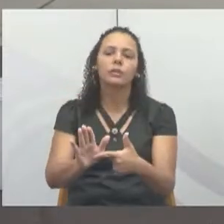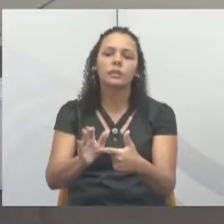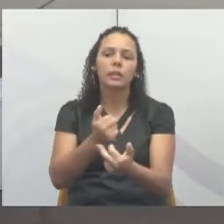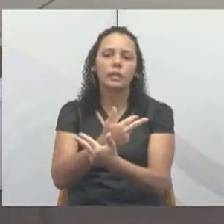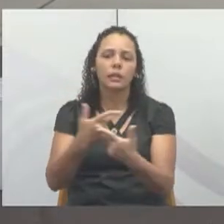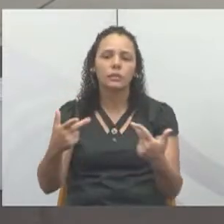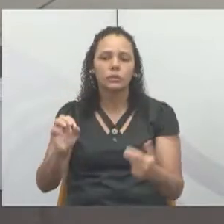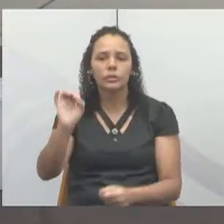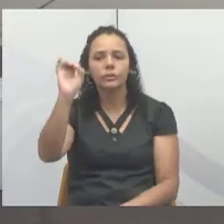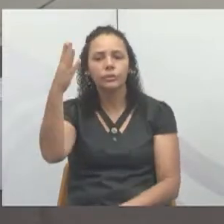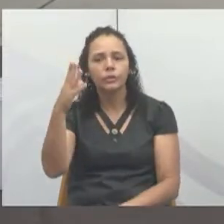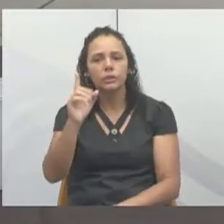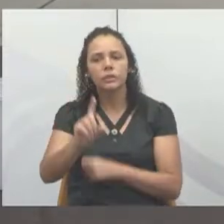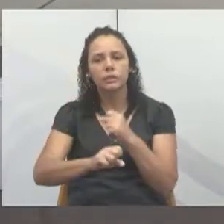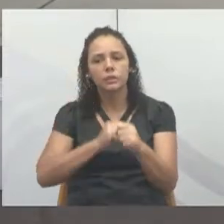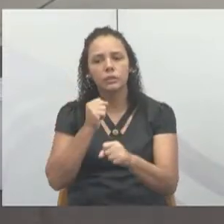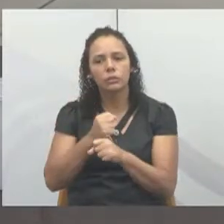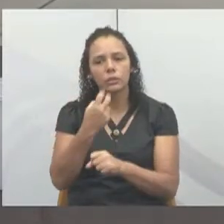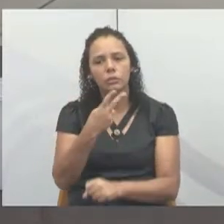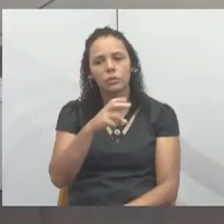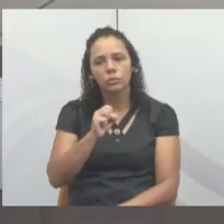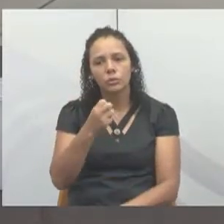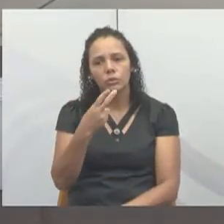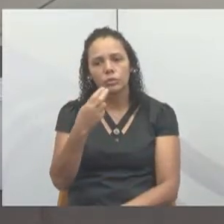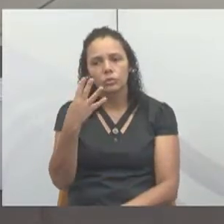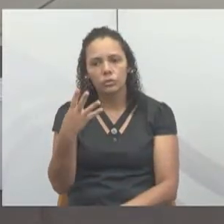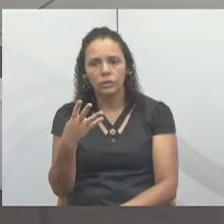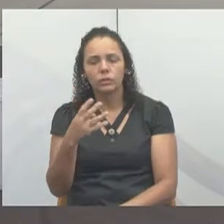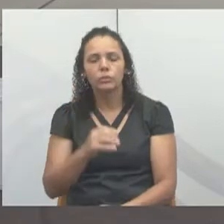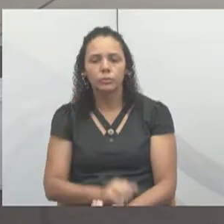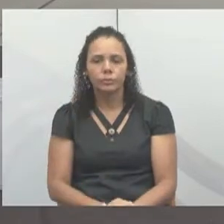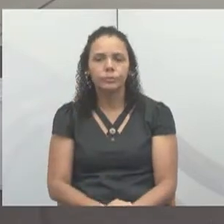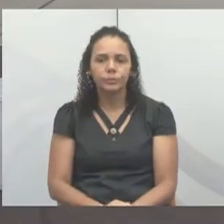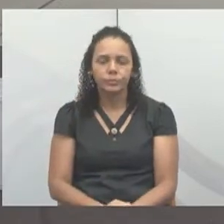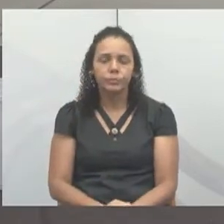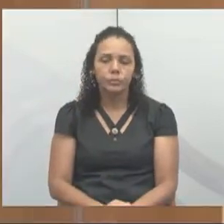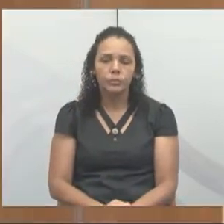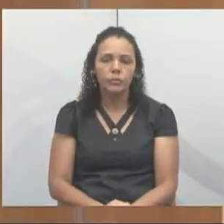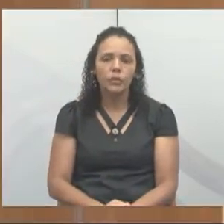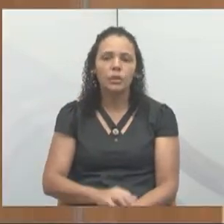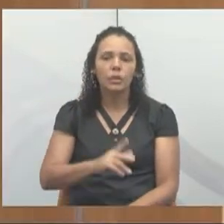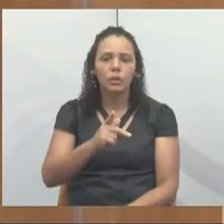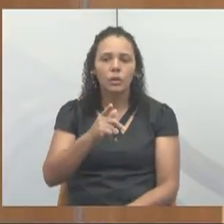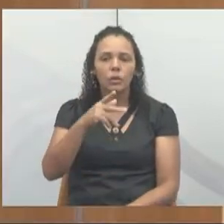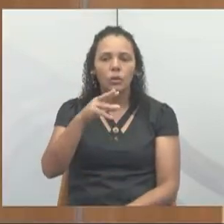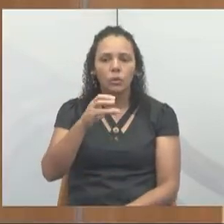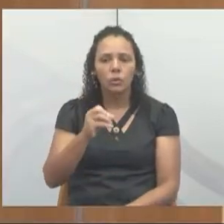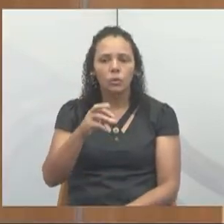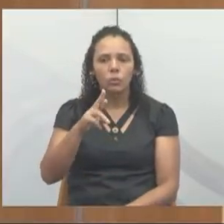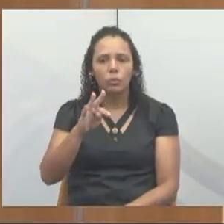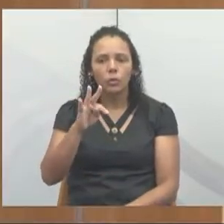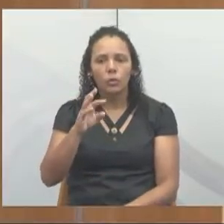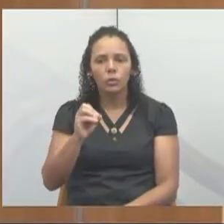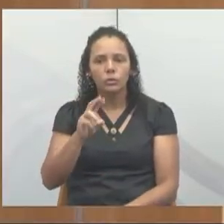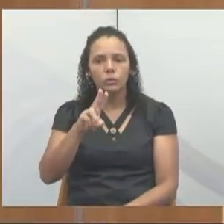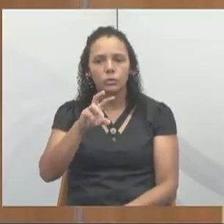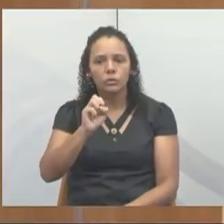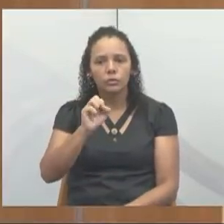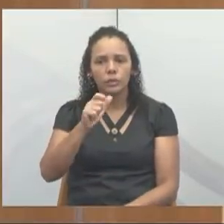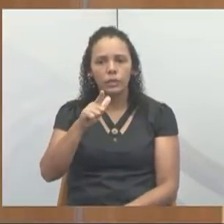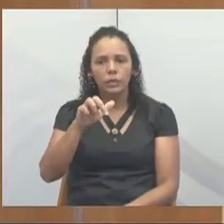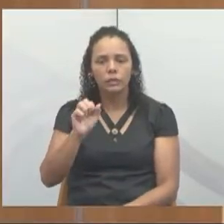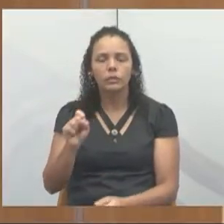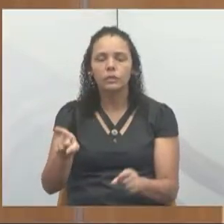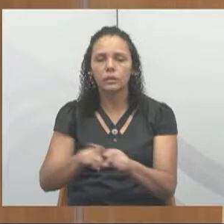ser feito em 2024. Isso. Né? Até o Porto Velho é importante você falar que vai chegar o esgoto e já está a contratação também